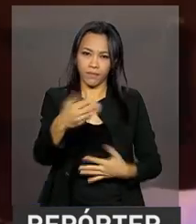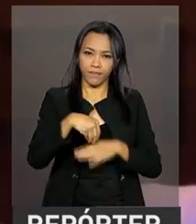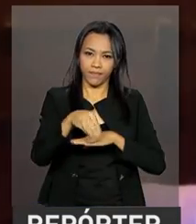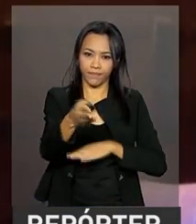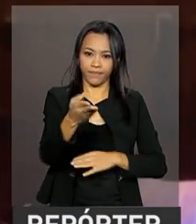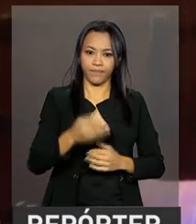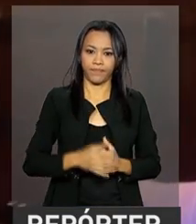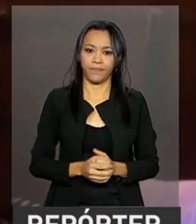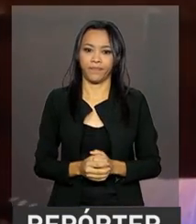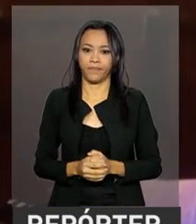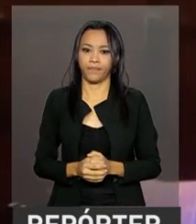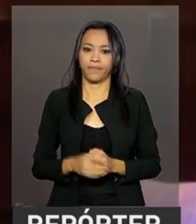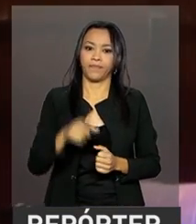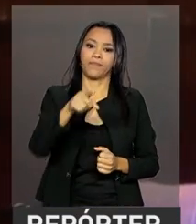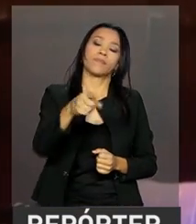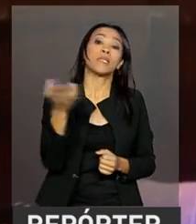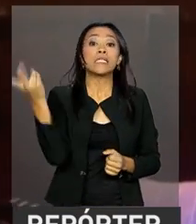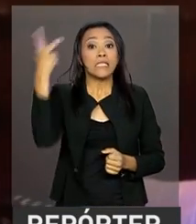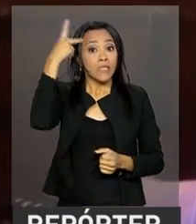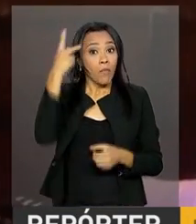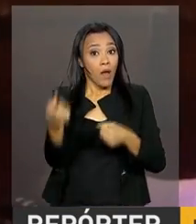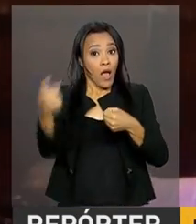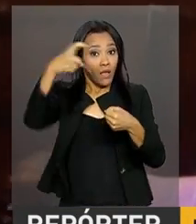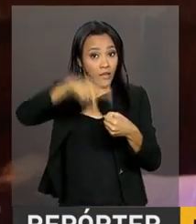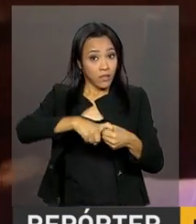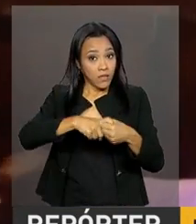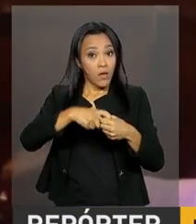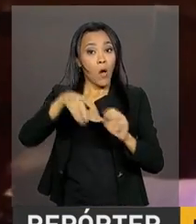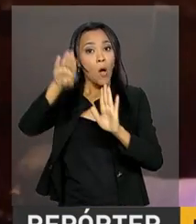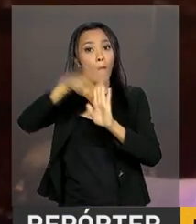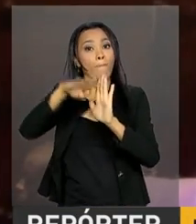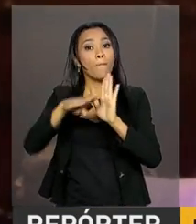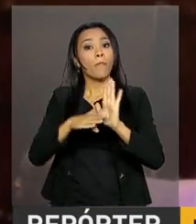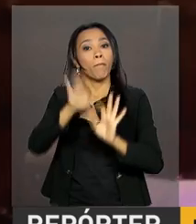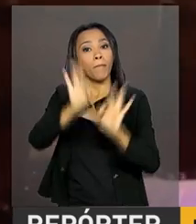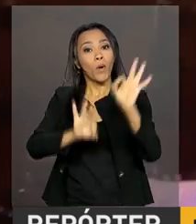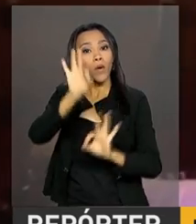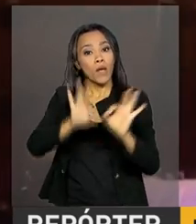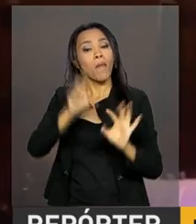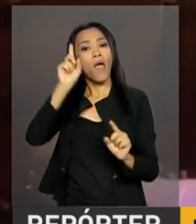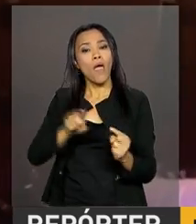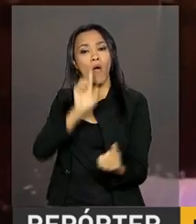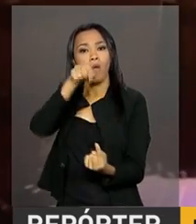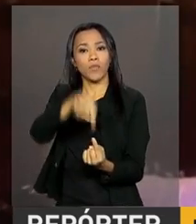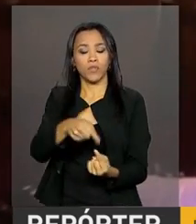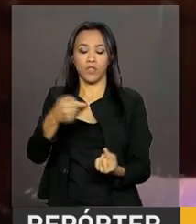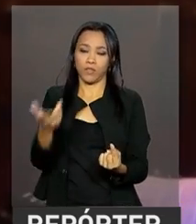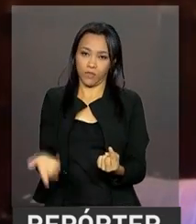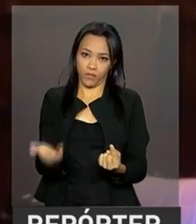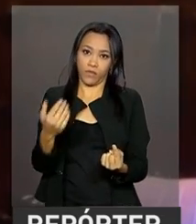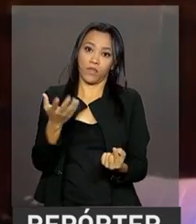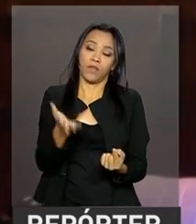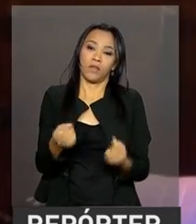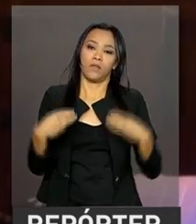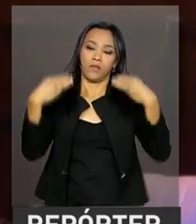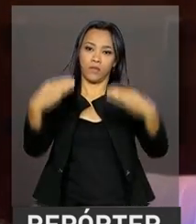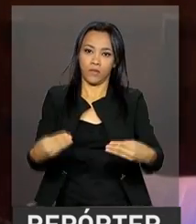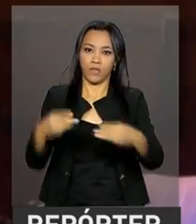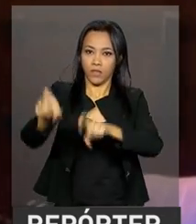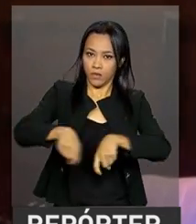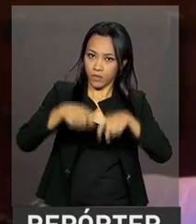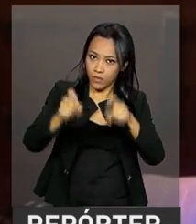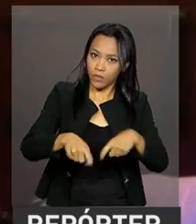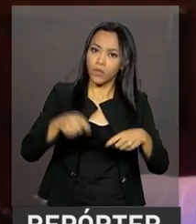gente a Adesão de São Paulo ao programa agromais dá continuidade à meta do Ministério da Agricultura pecuária e abastecimento de